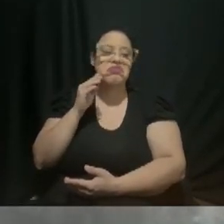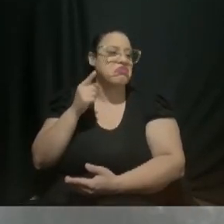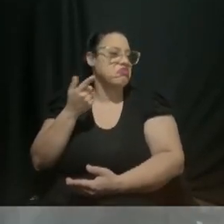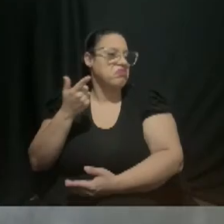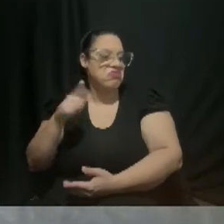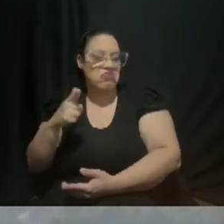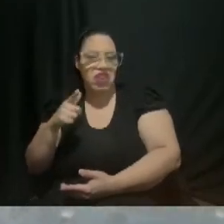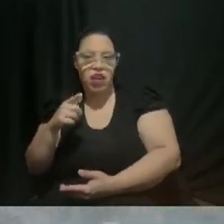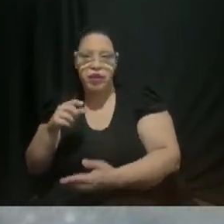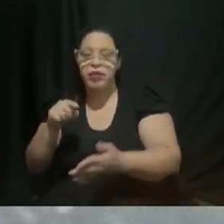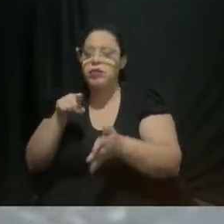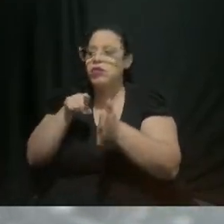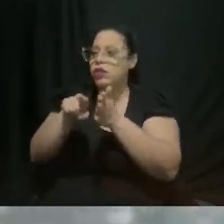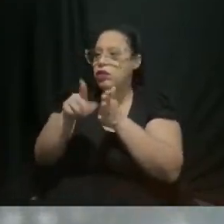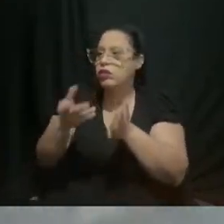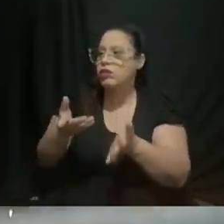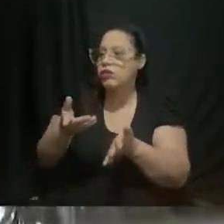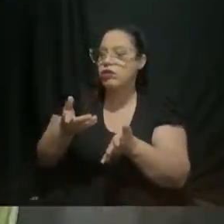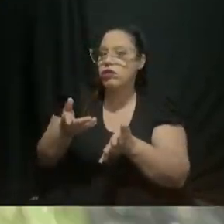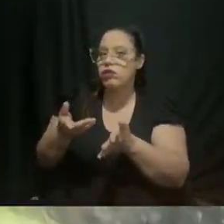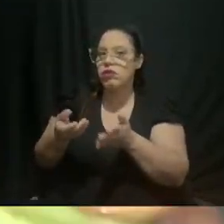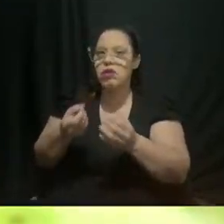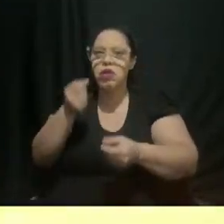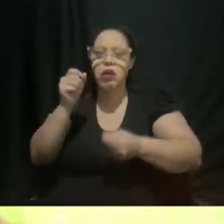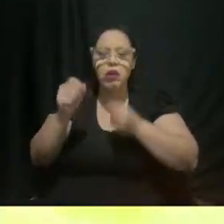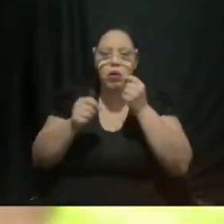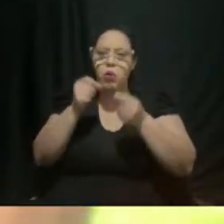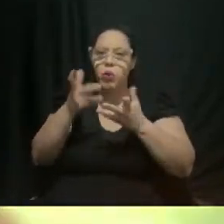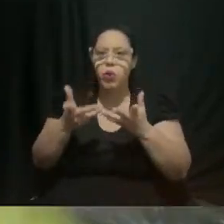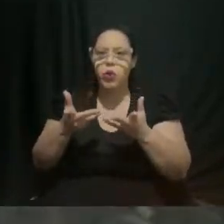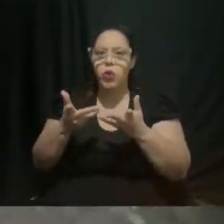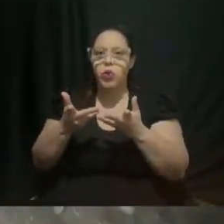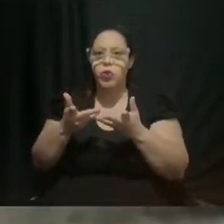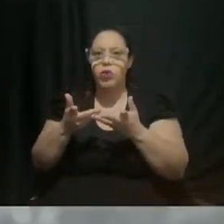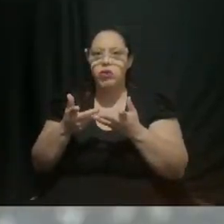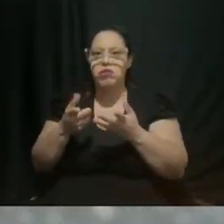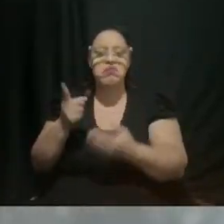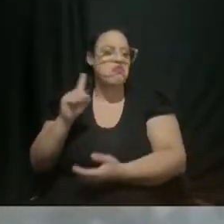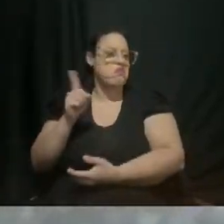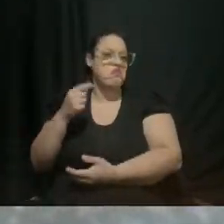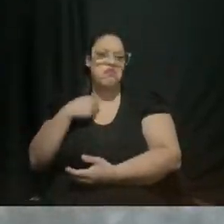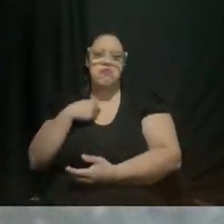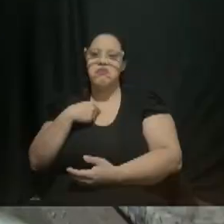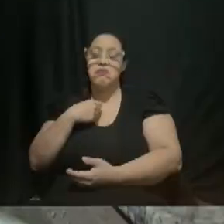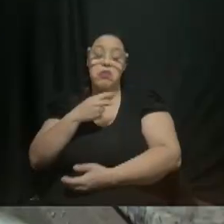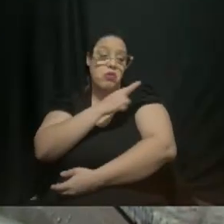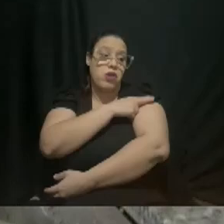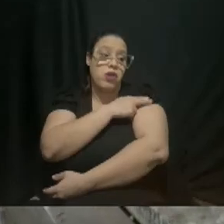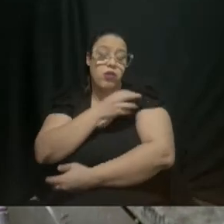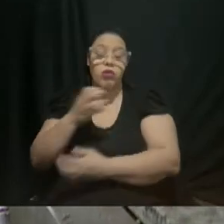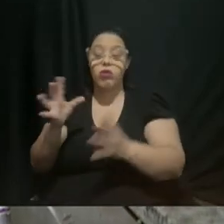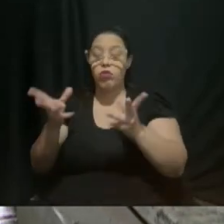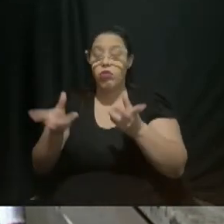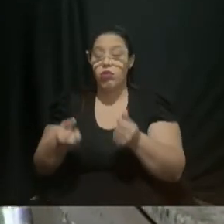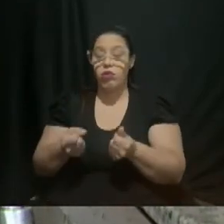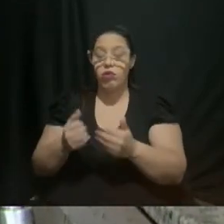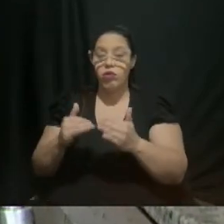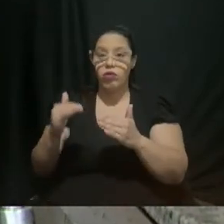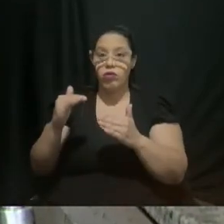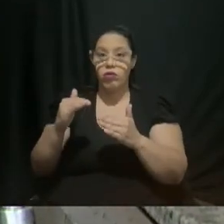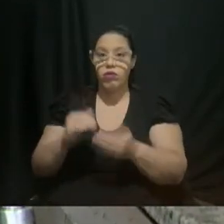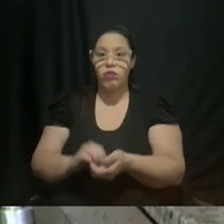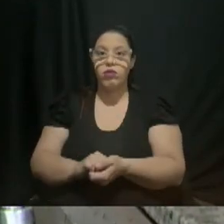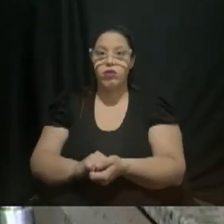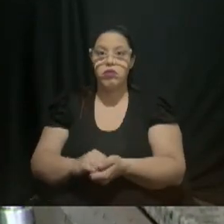de qualificação, alguma coisa assim de auxiliar? Eu não tinha nem meus estudos completos ainda, né? E aí eu pedi uma oportunidade, ele perguntou se